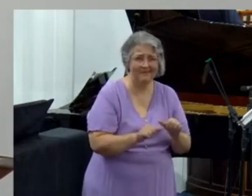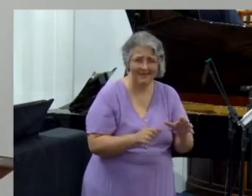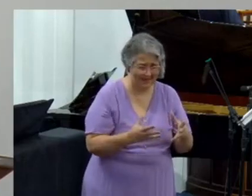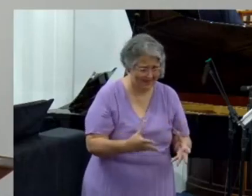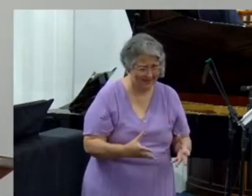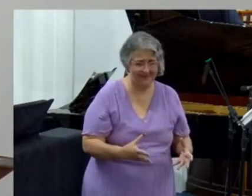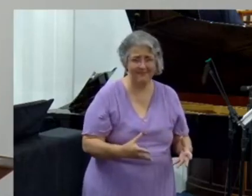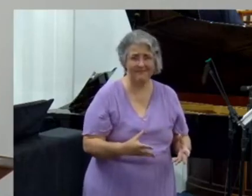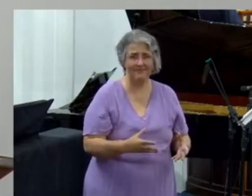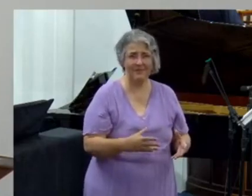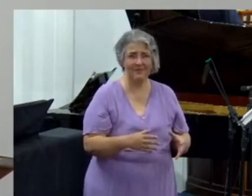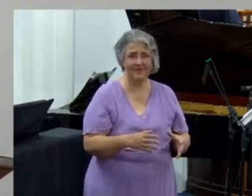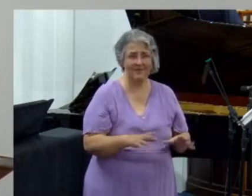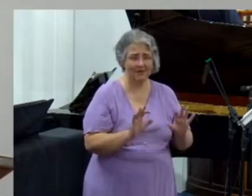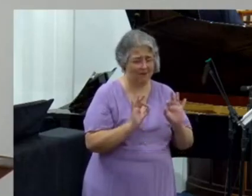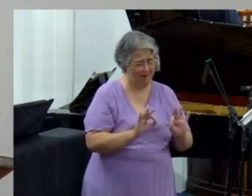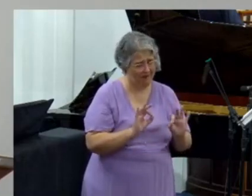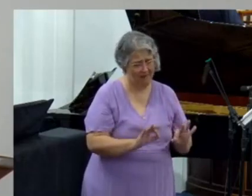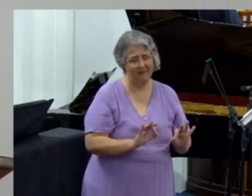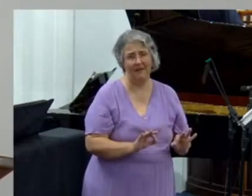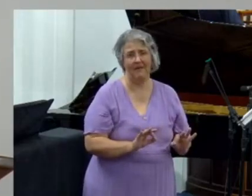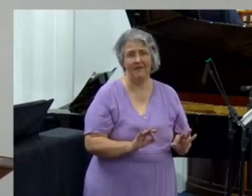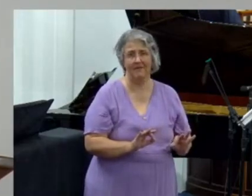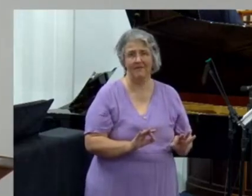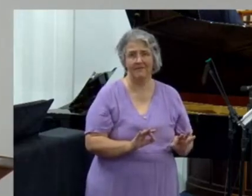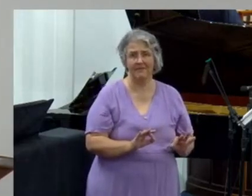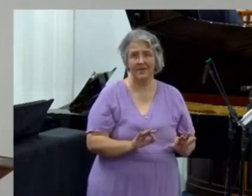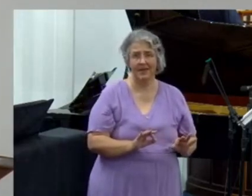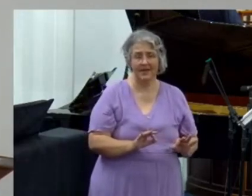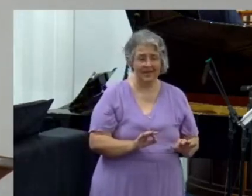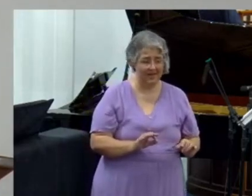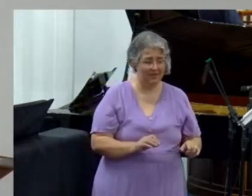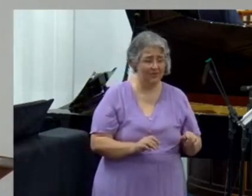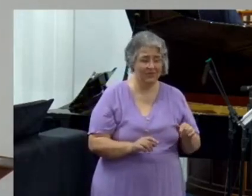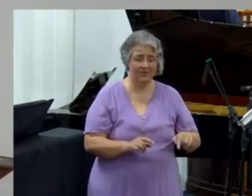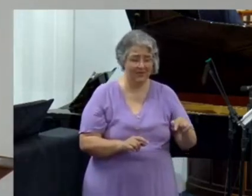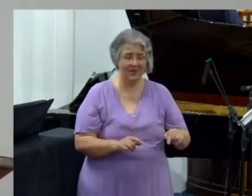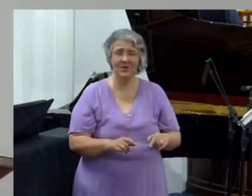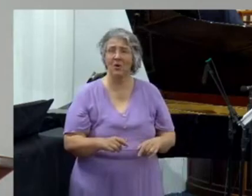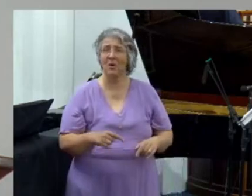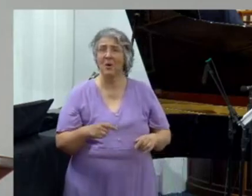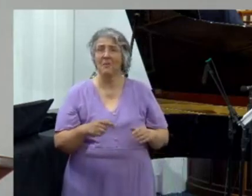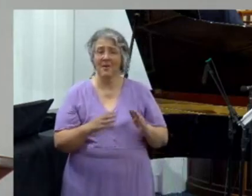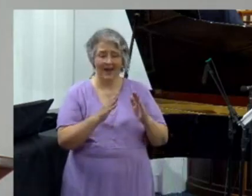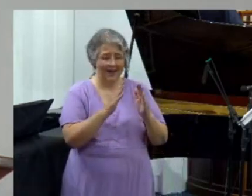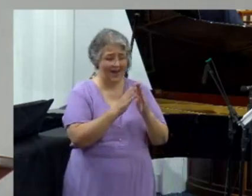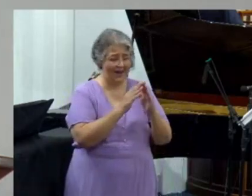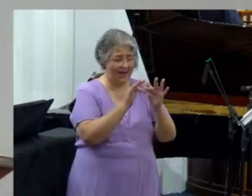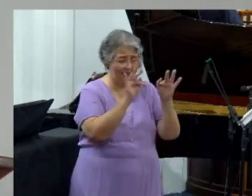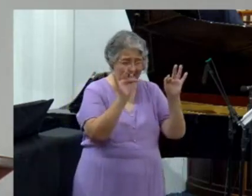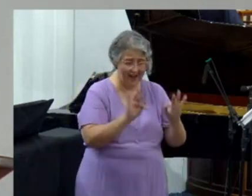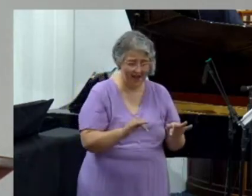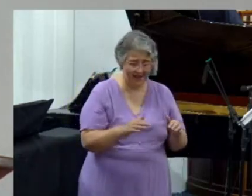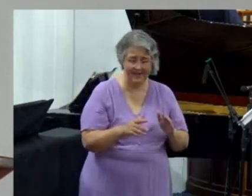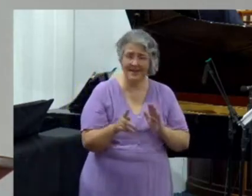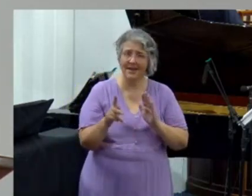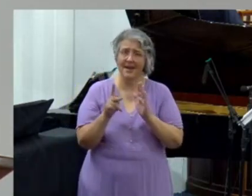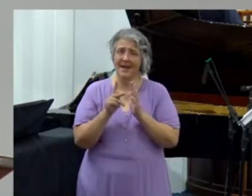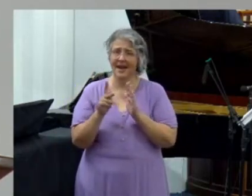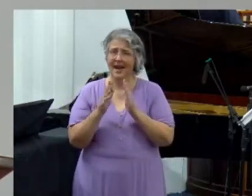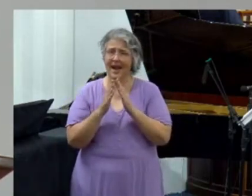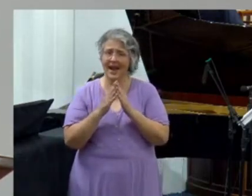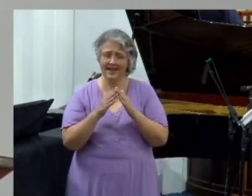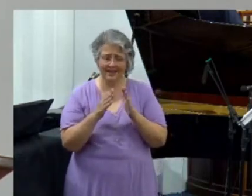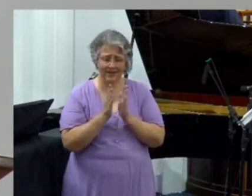versículo 13 dizer o seguinte: a minha casa será chamada casa de oração, mas vocês estão fazendo dela